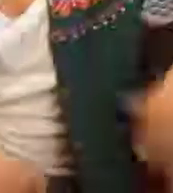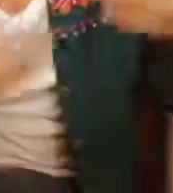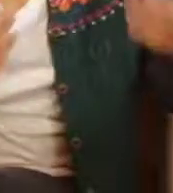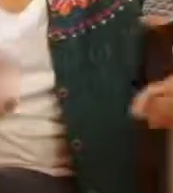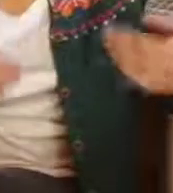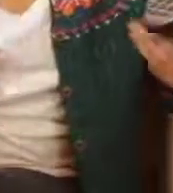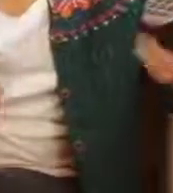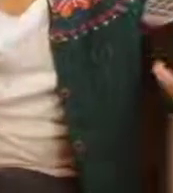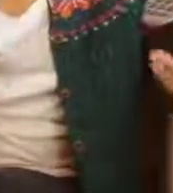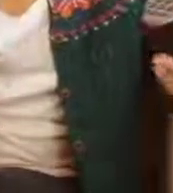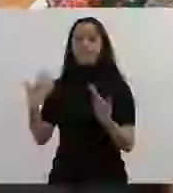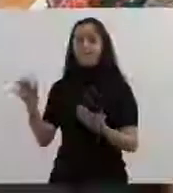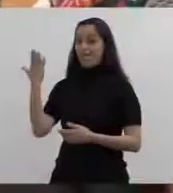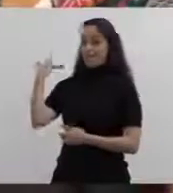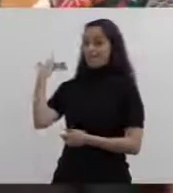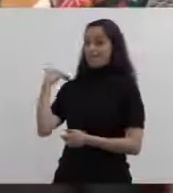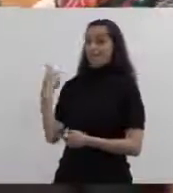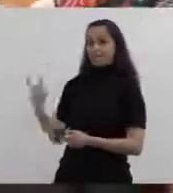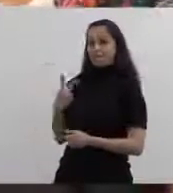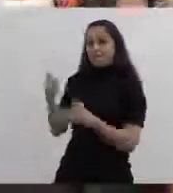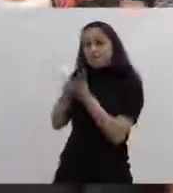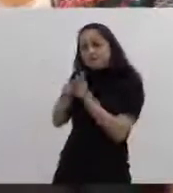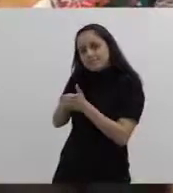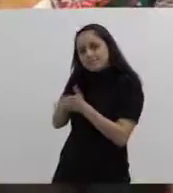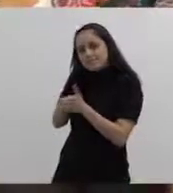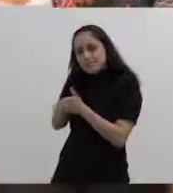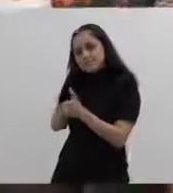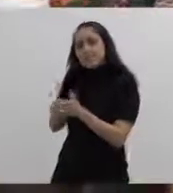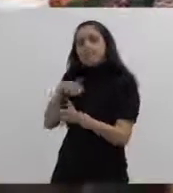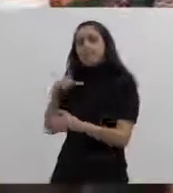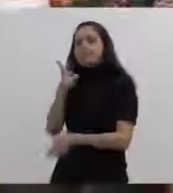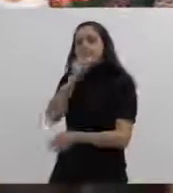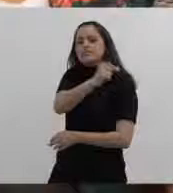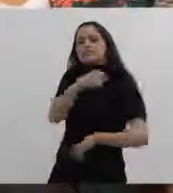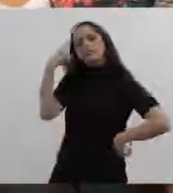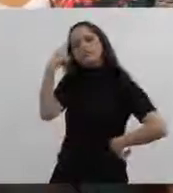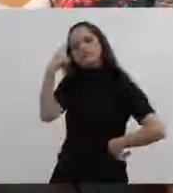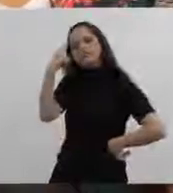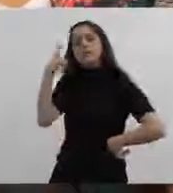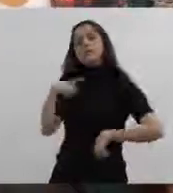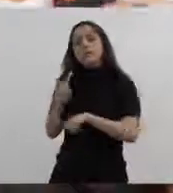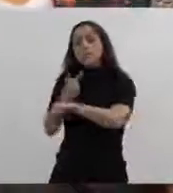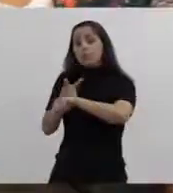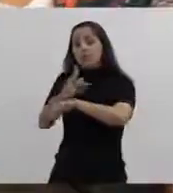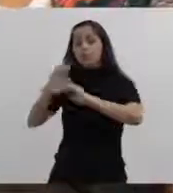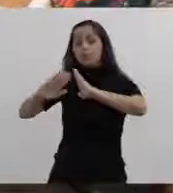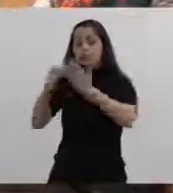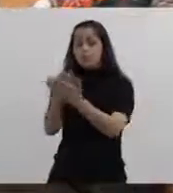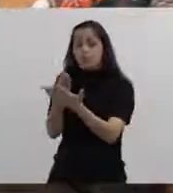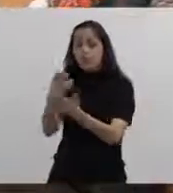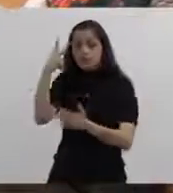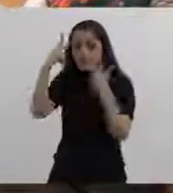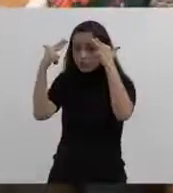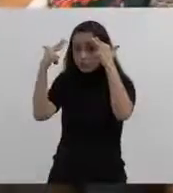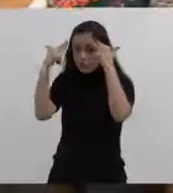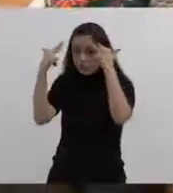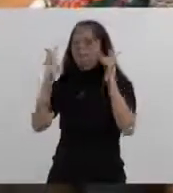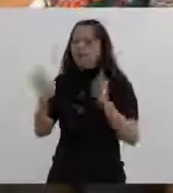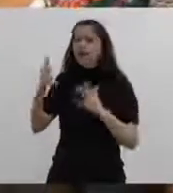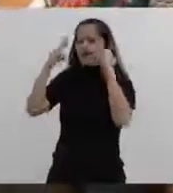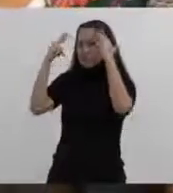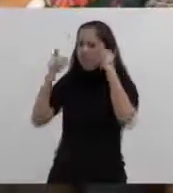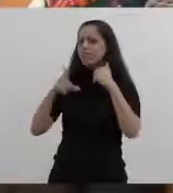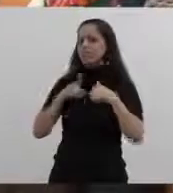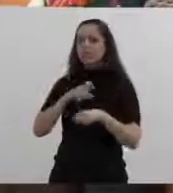escola. Cláudia. Conforme fomos fazendo a pesquisa, fiquei sabendo. Então vamos para as escolas regulares. E